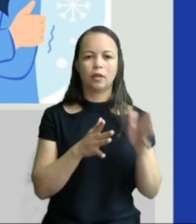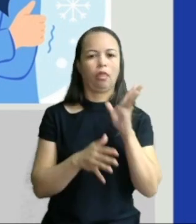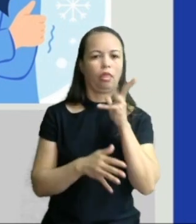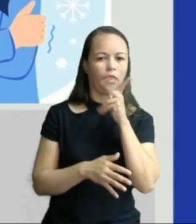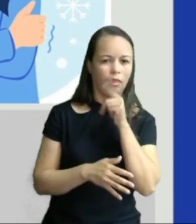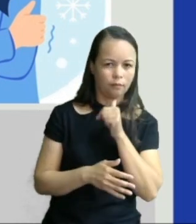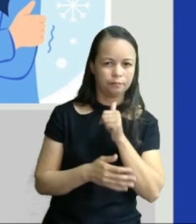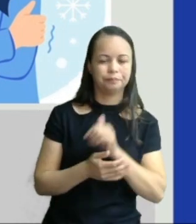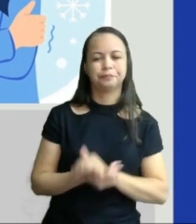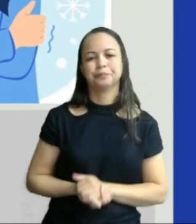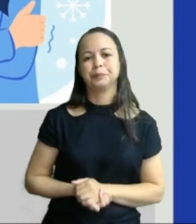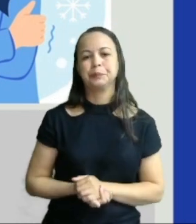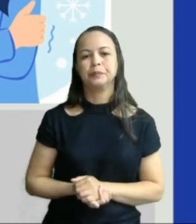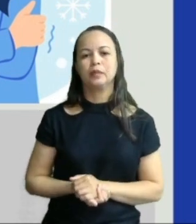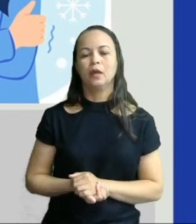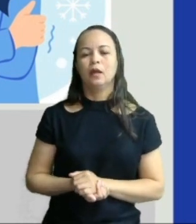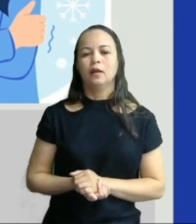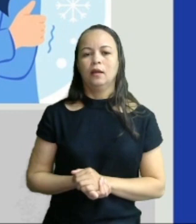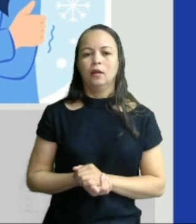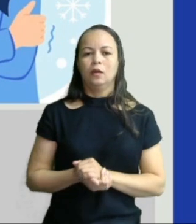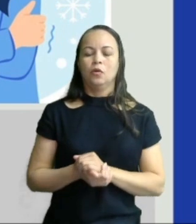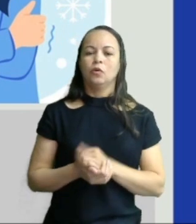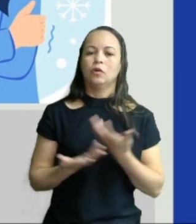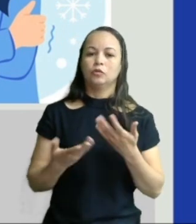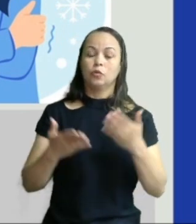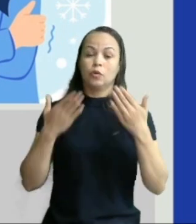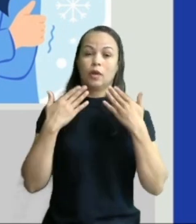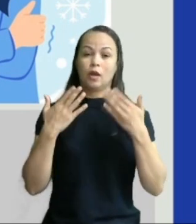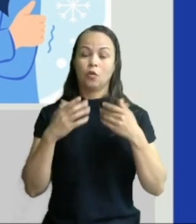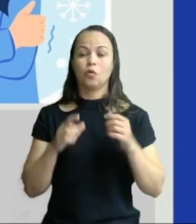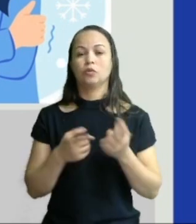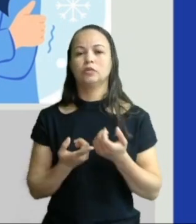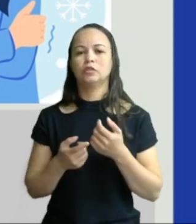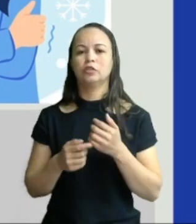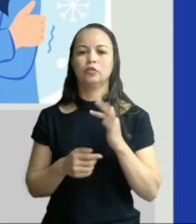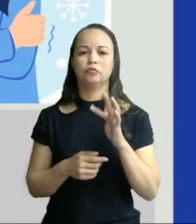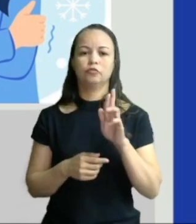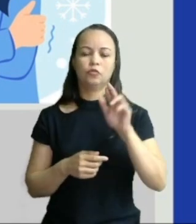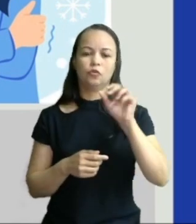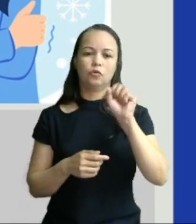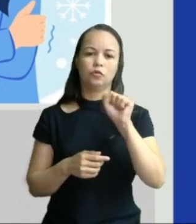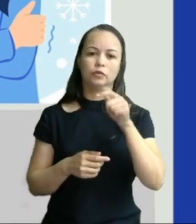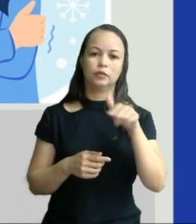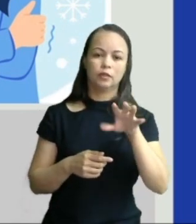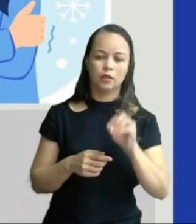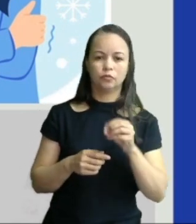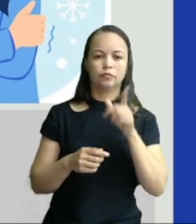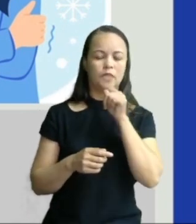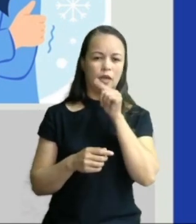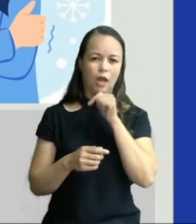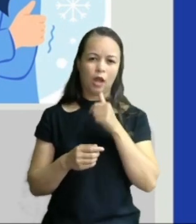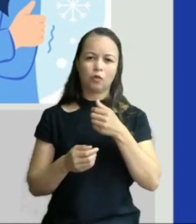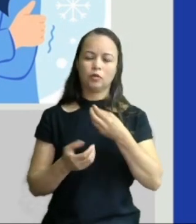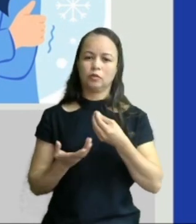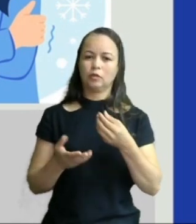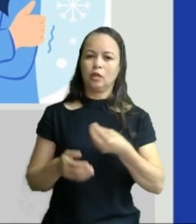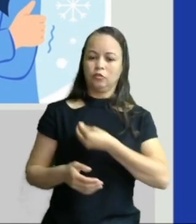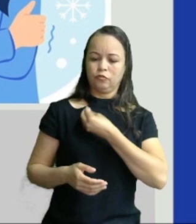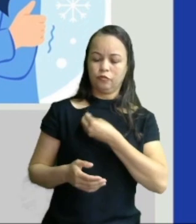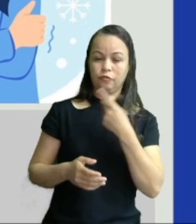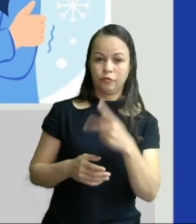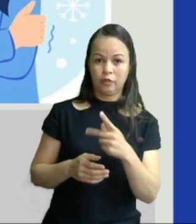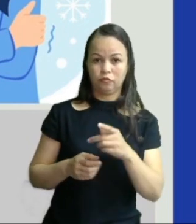prolongado. O alto calor de fusão de água protege os organismos vivos dos efeitos